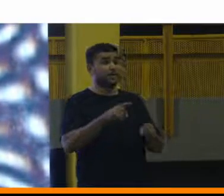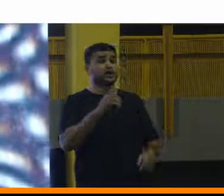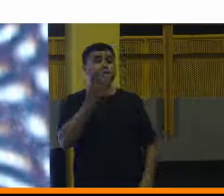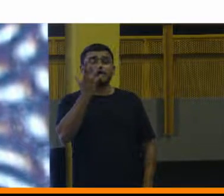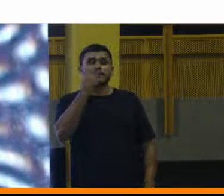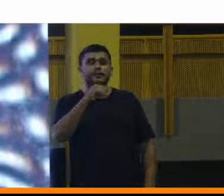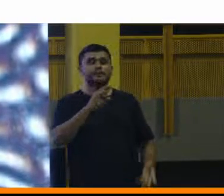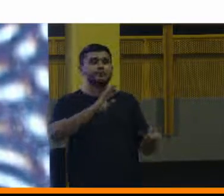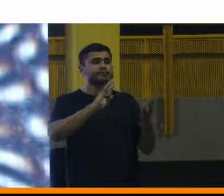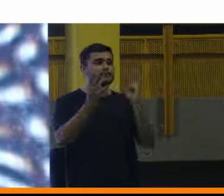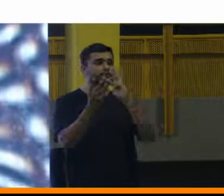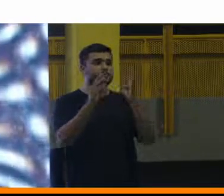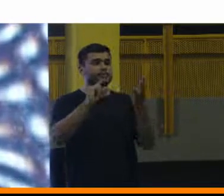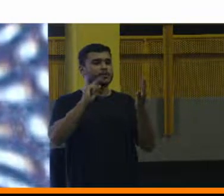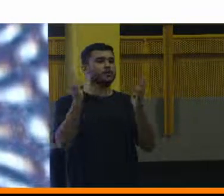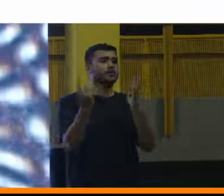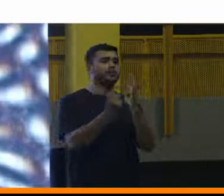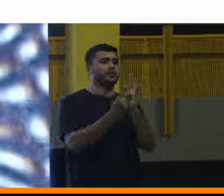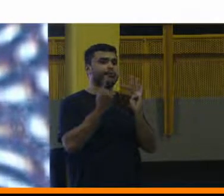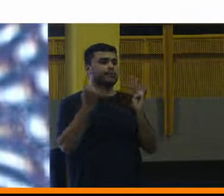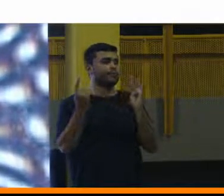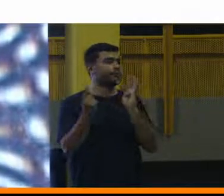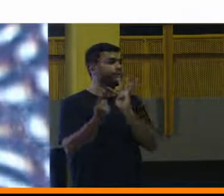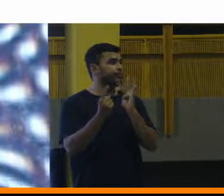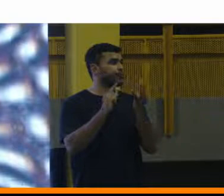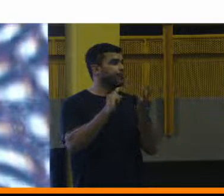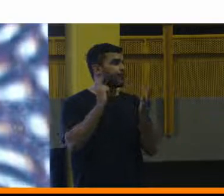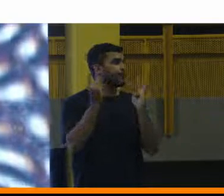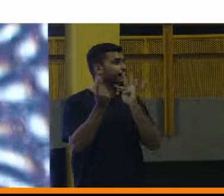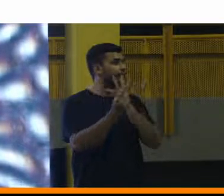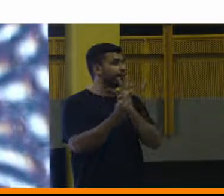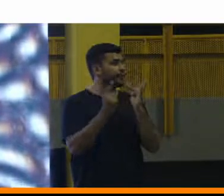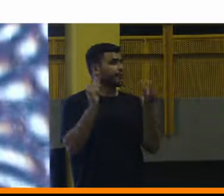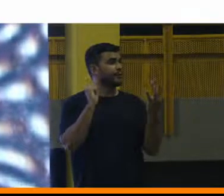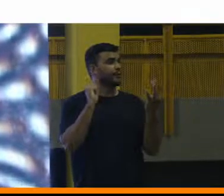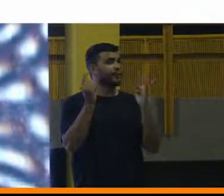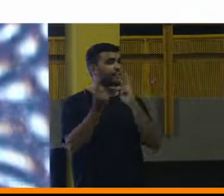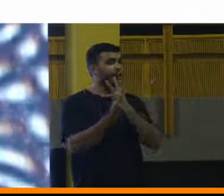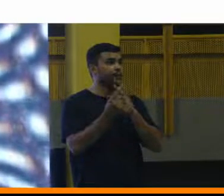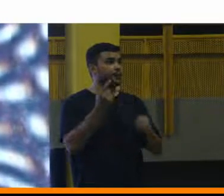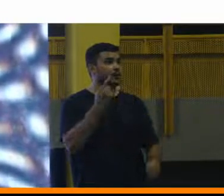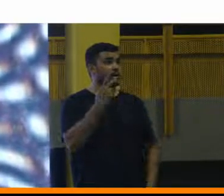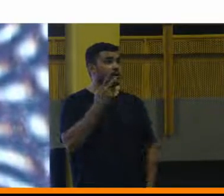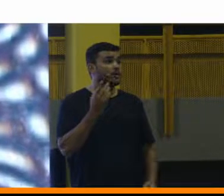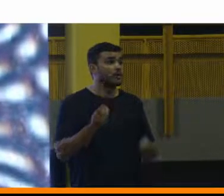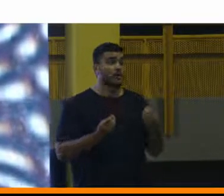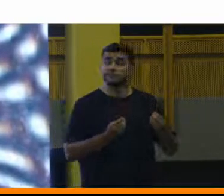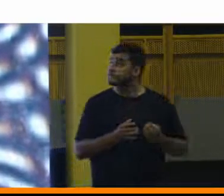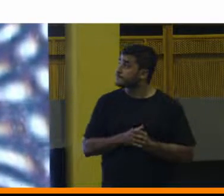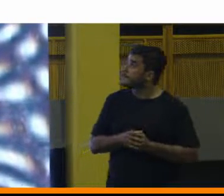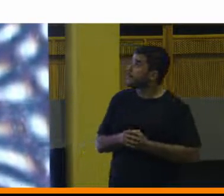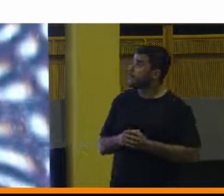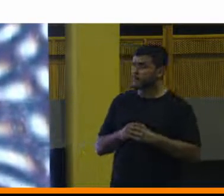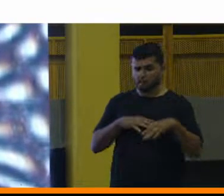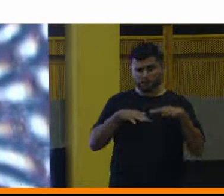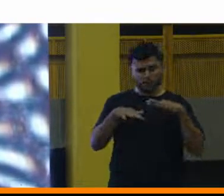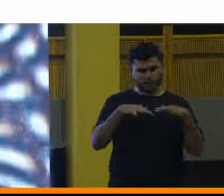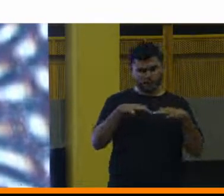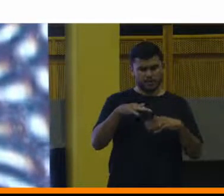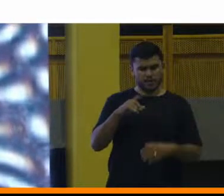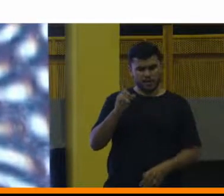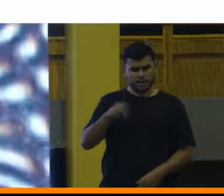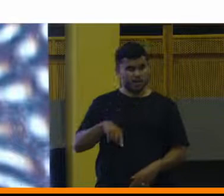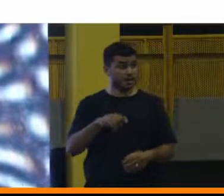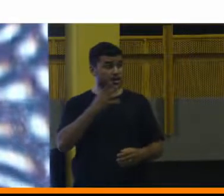ela sempre tem o mesmo valor. Sobre o movimento da pedra e da criança, é correto afirmar